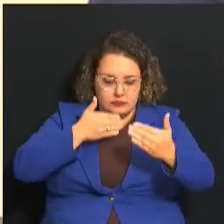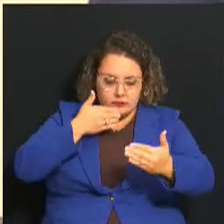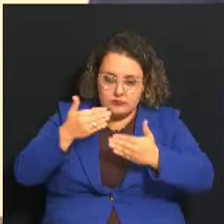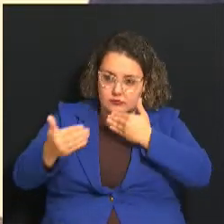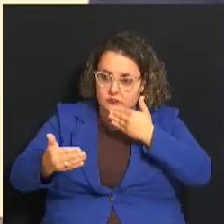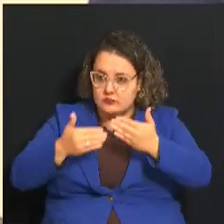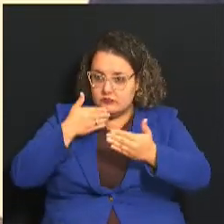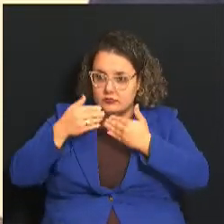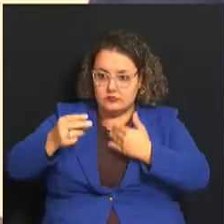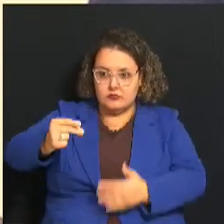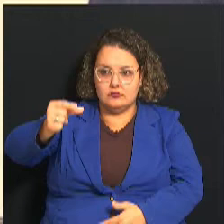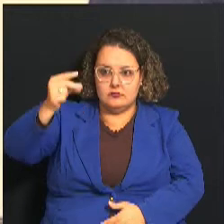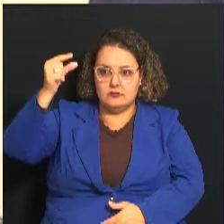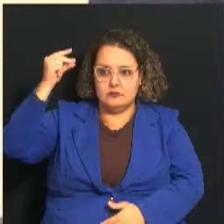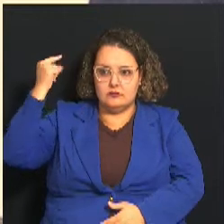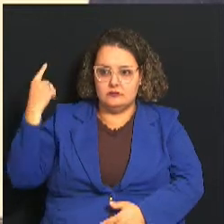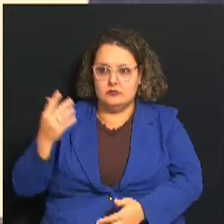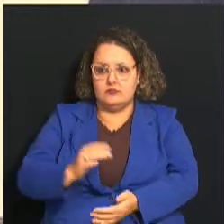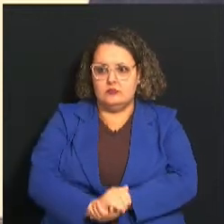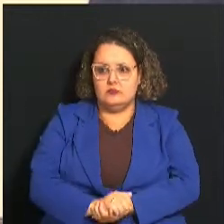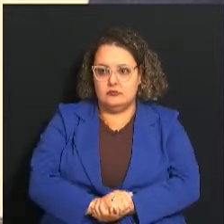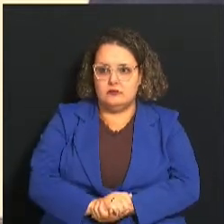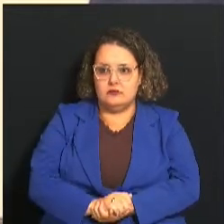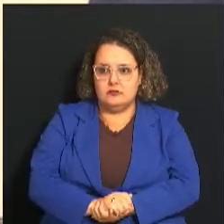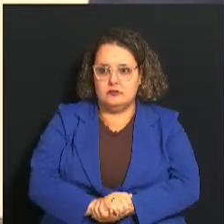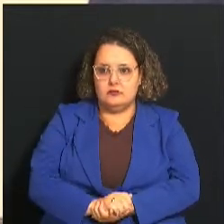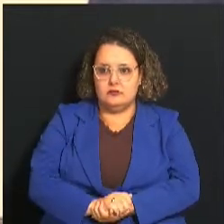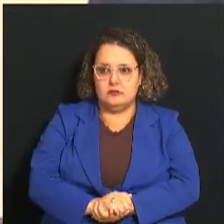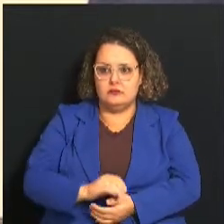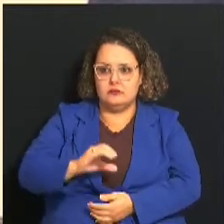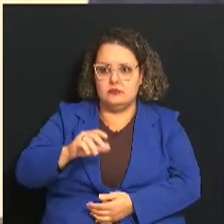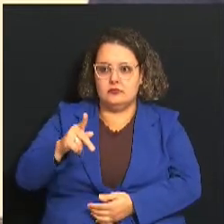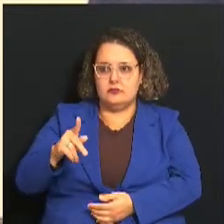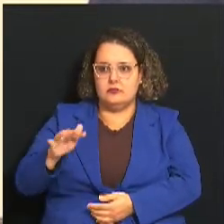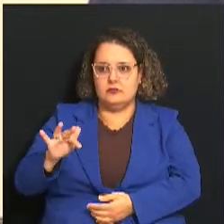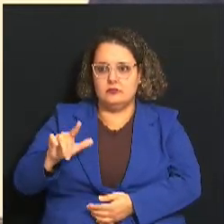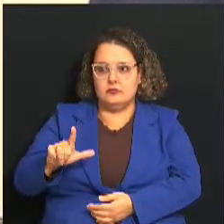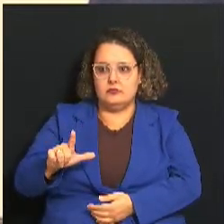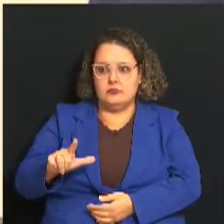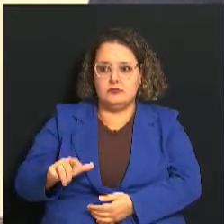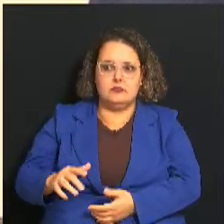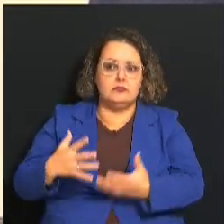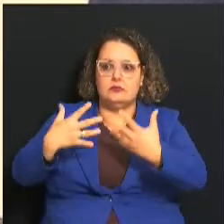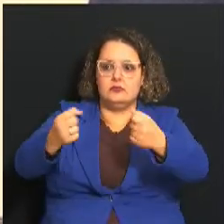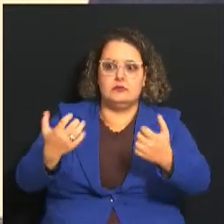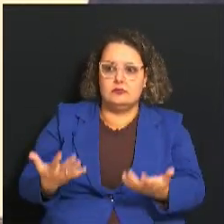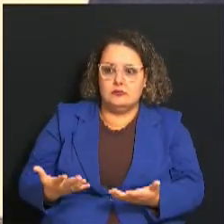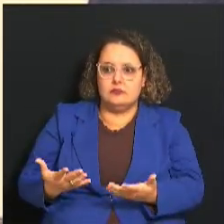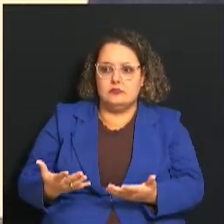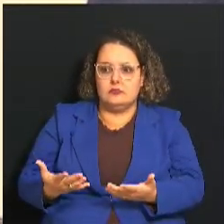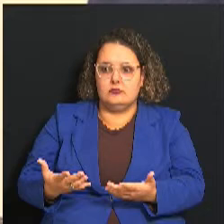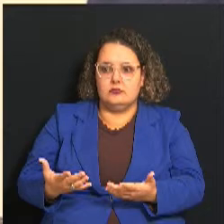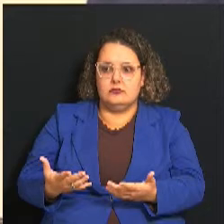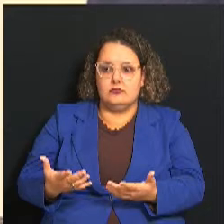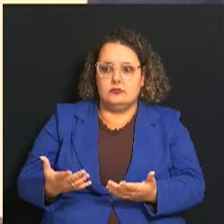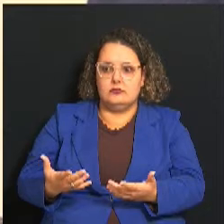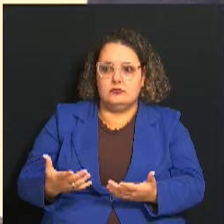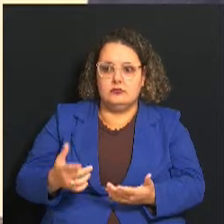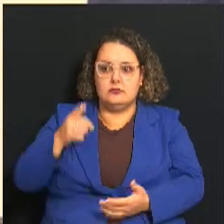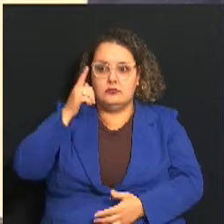muito tempo e, de repente, a CPFL falou, eu topo participar. Consegui laçar o